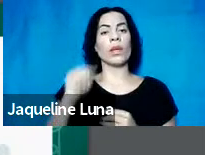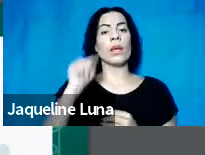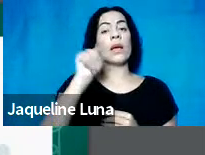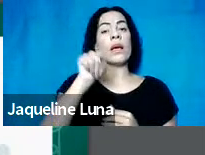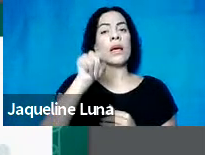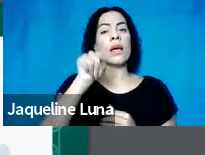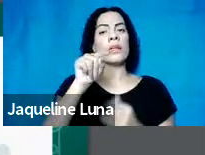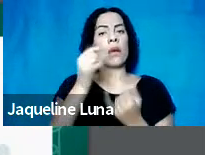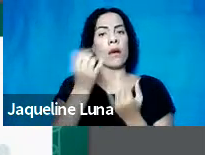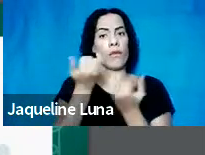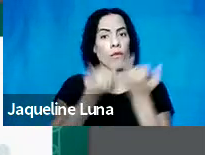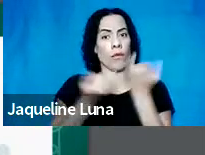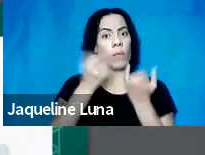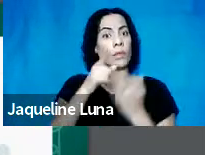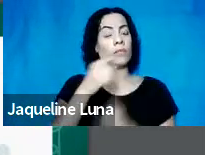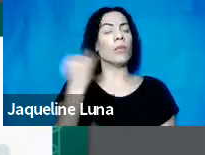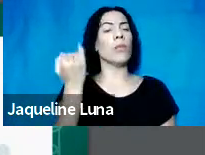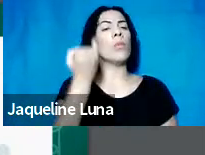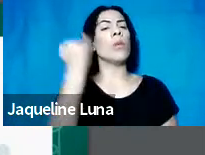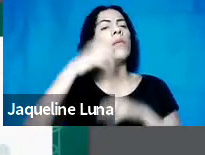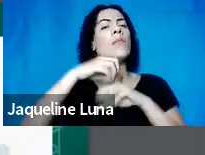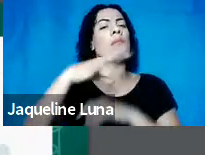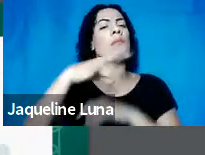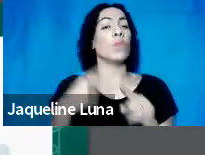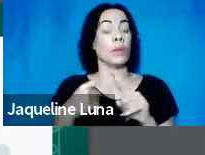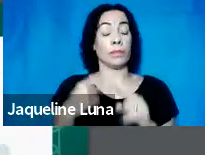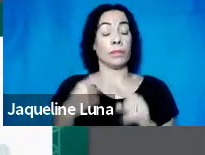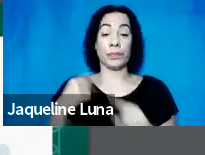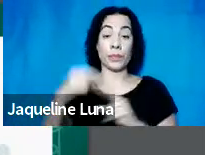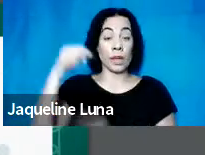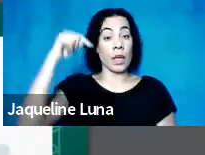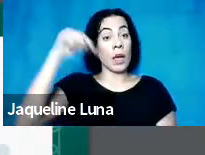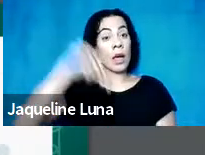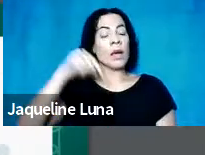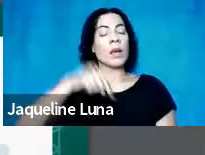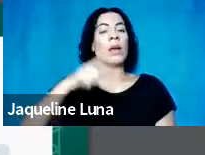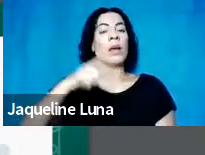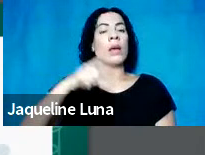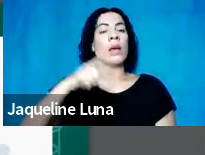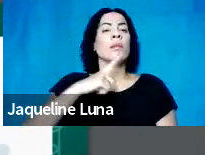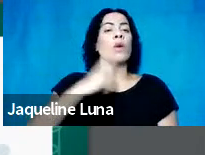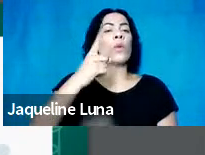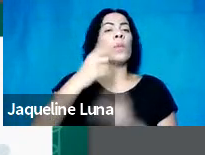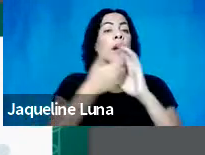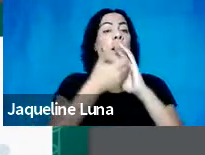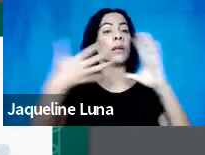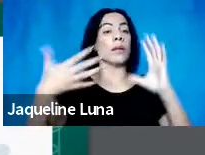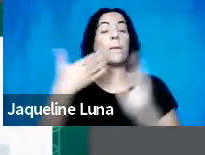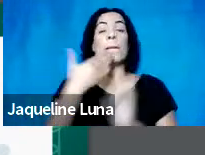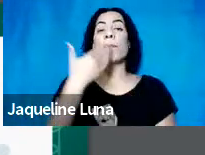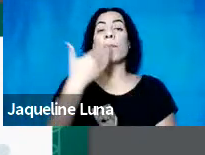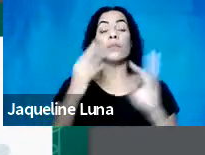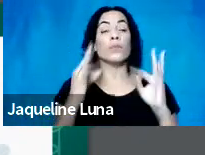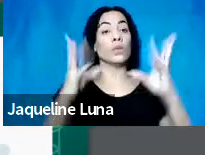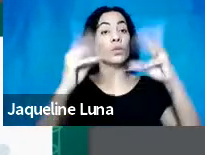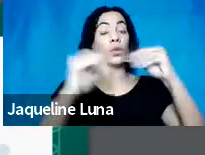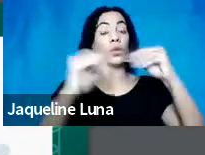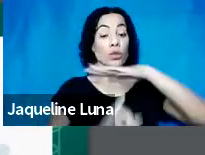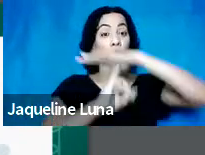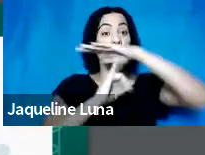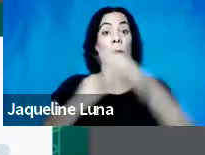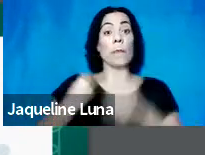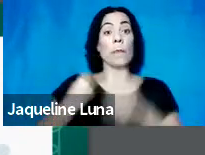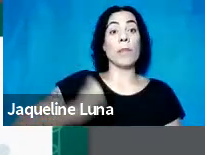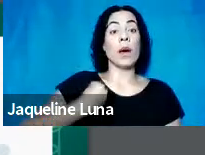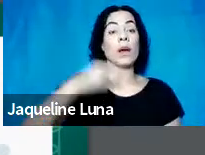Essa informação é relevante porque o programa ele tem uma característica de solicitar que todas as instituições que participam